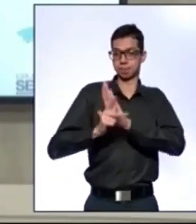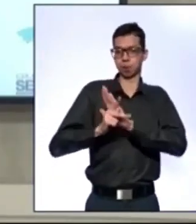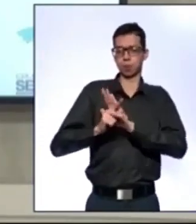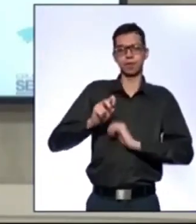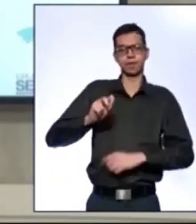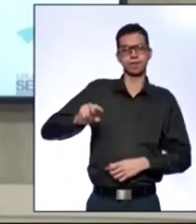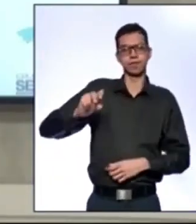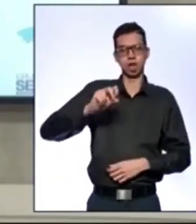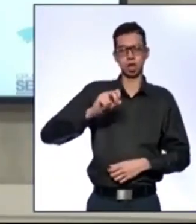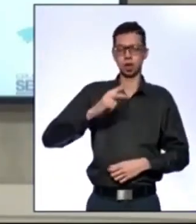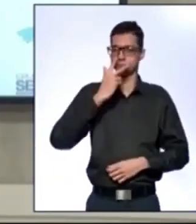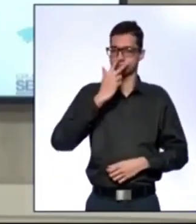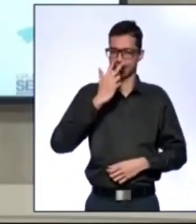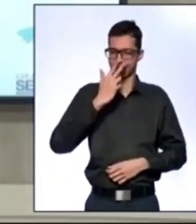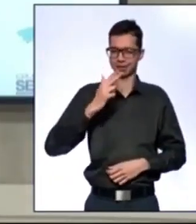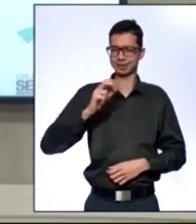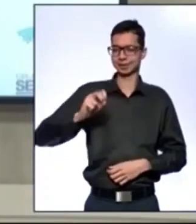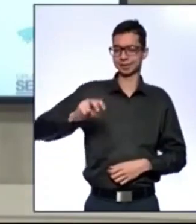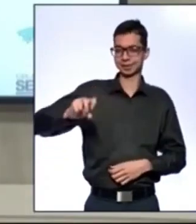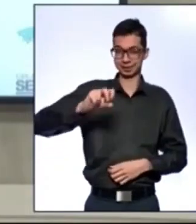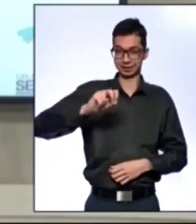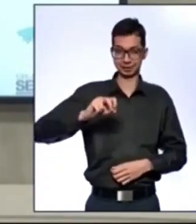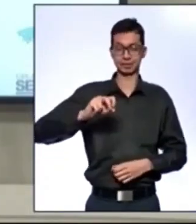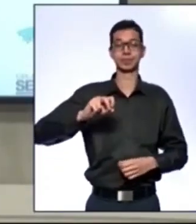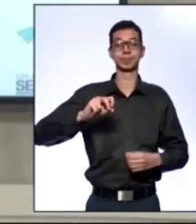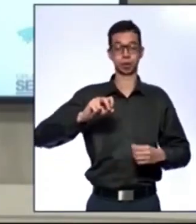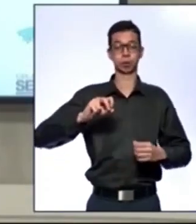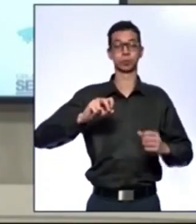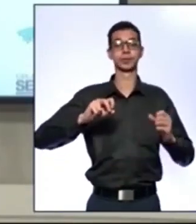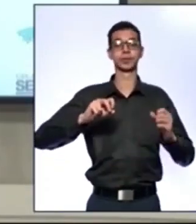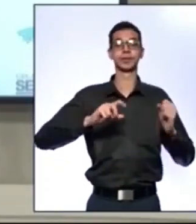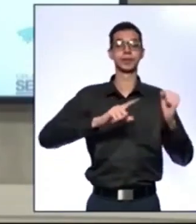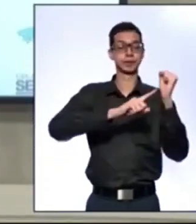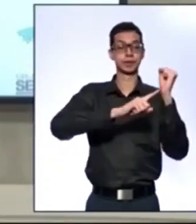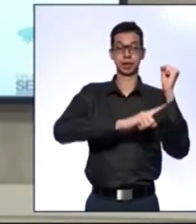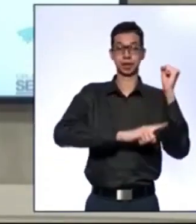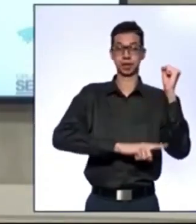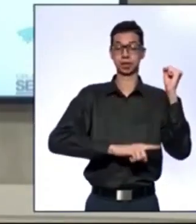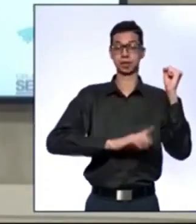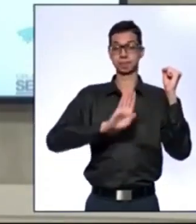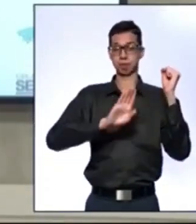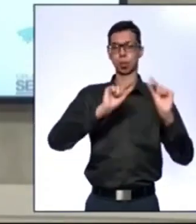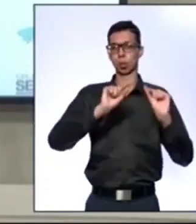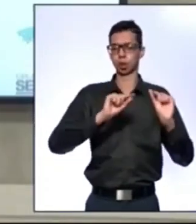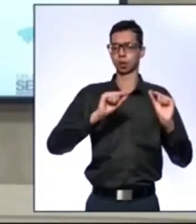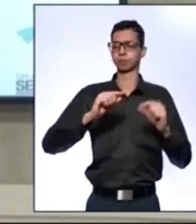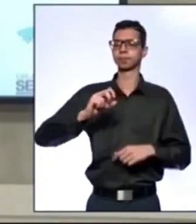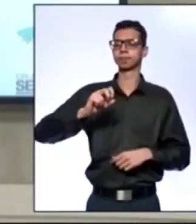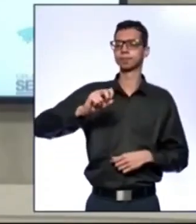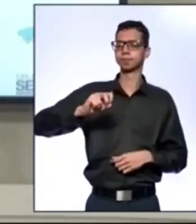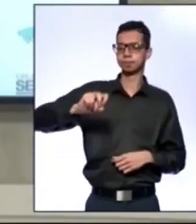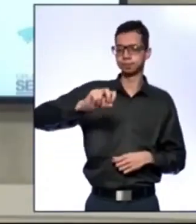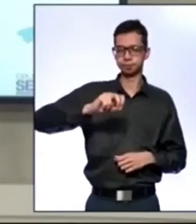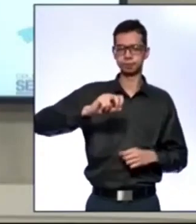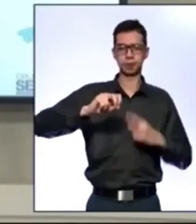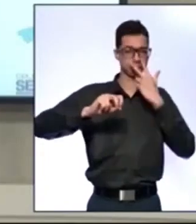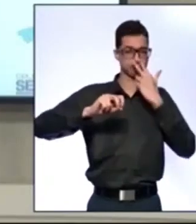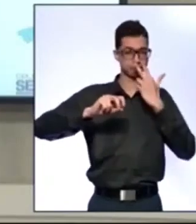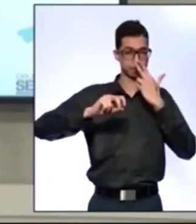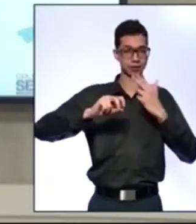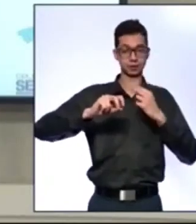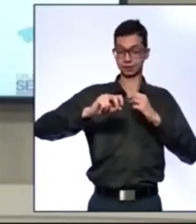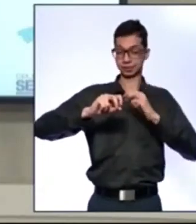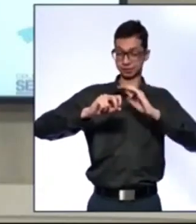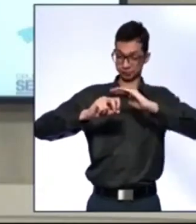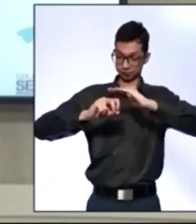entenda o esquema. O linfócito B tem um receptor do antígeno, que nada mais é do que o anticorpo que está preso. Na superfície